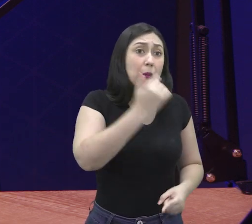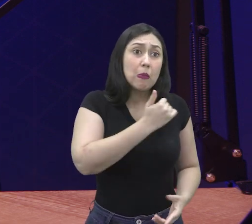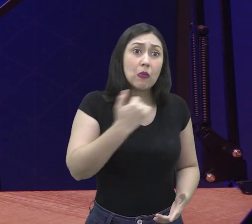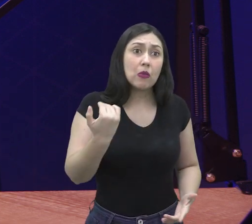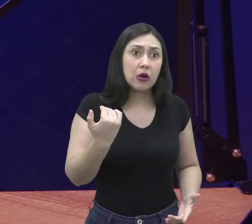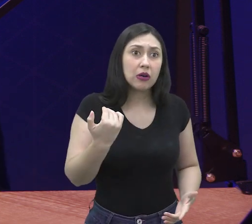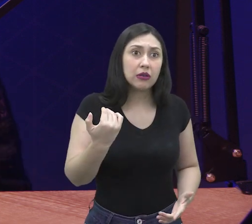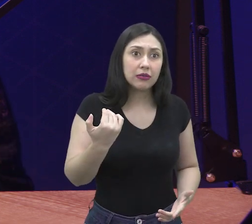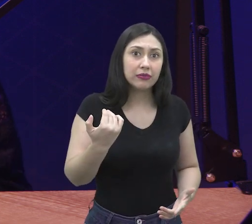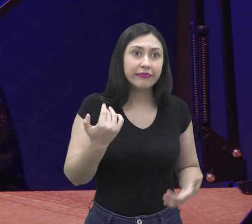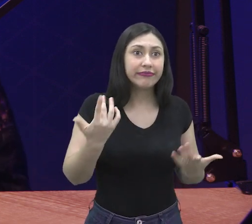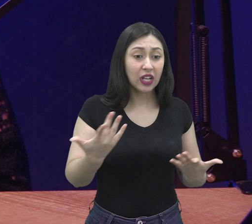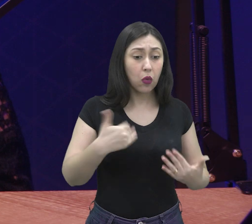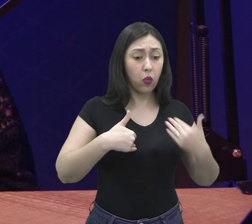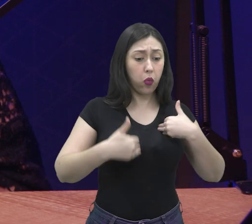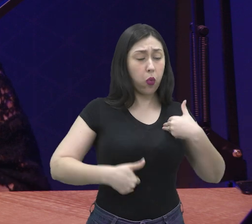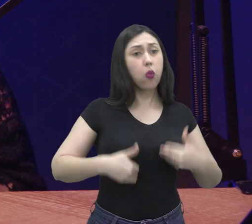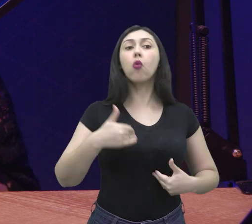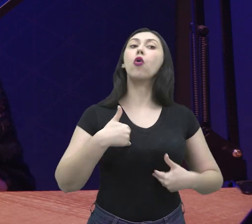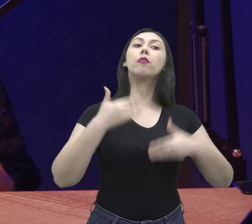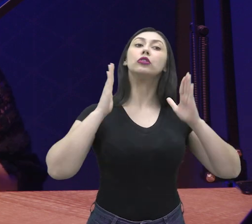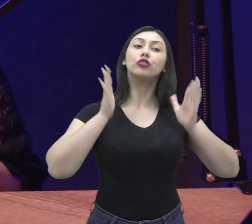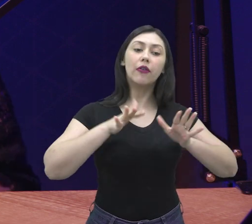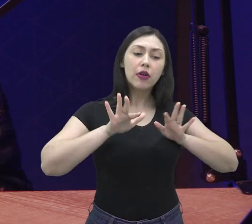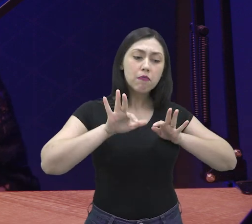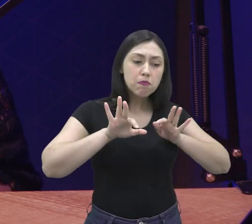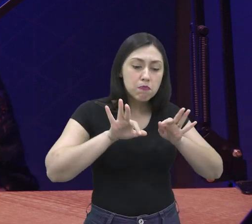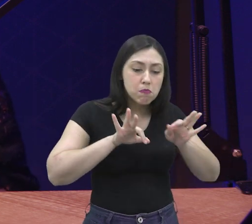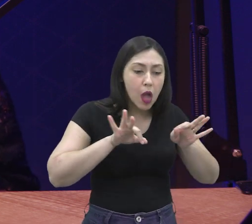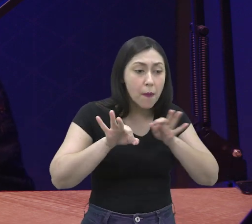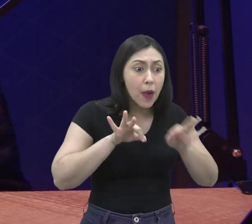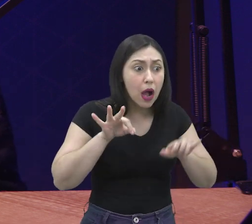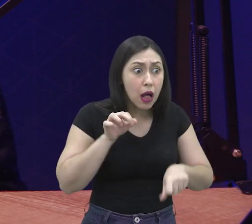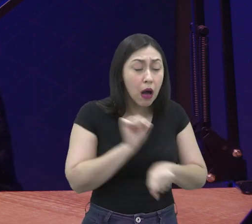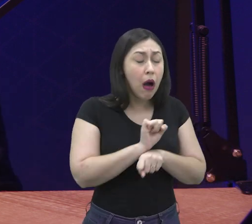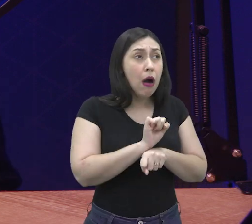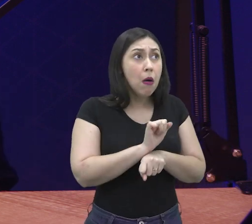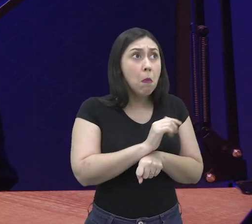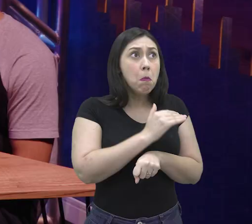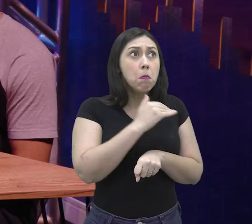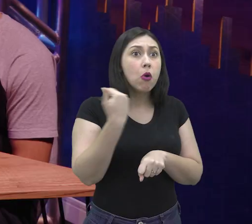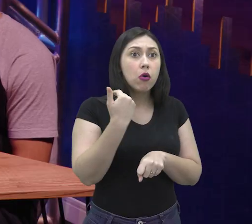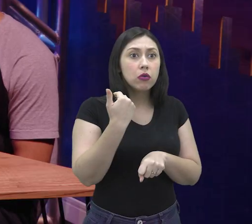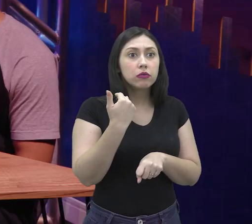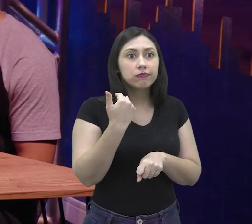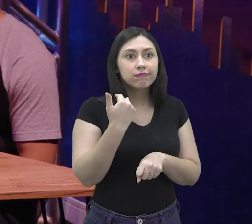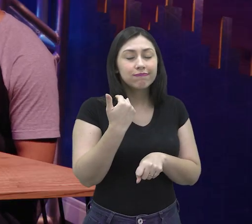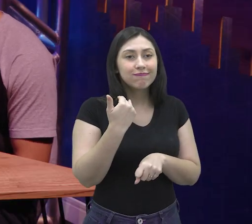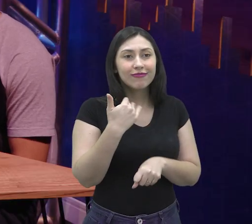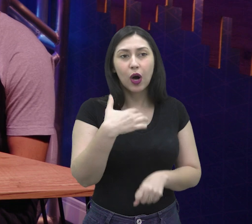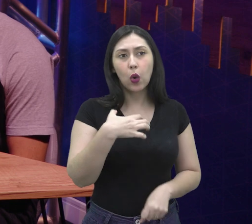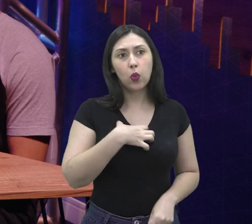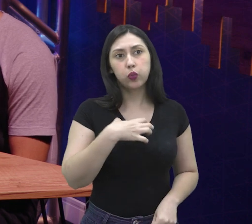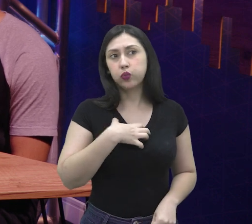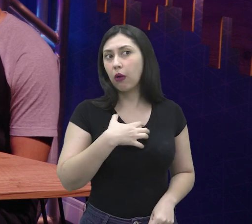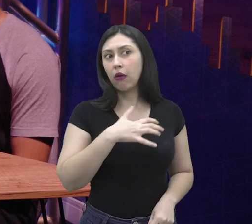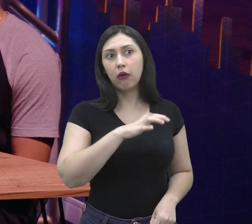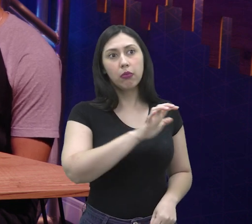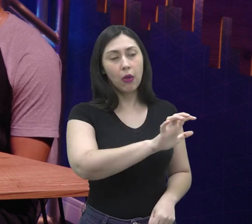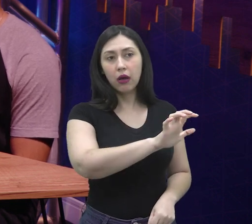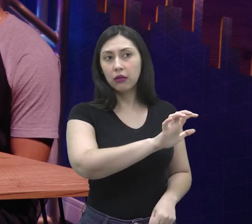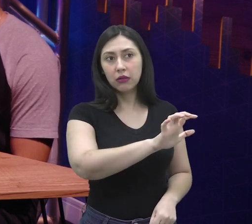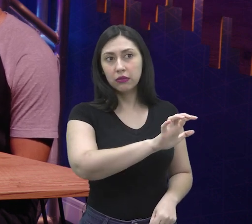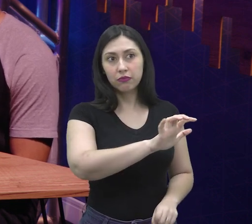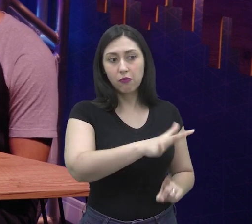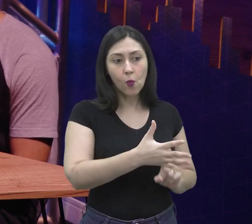ia morrer. Então, o próprio organismo dele já vai preparando ele para ele morrer, para que ele não sofra. Que é um instinto, né, fisiológico